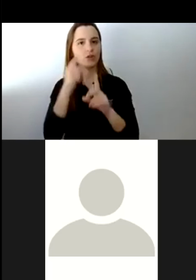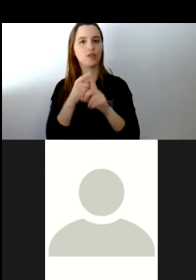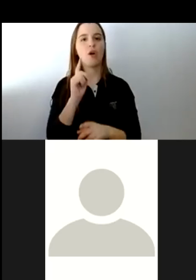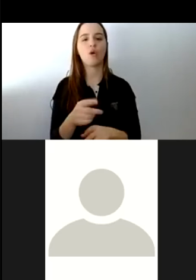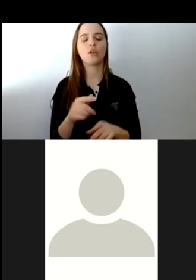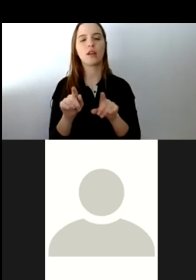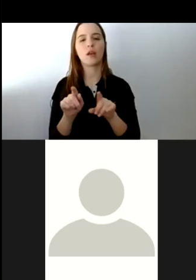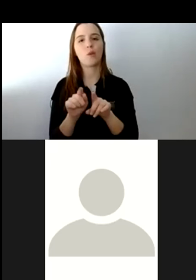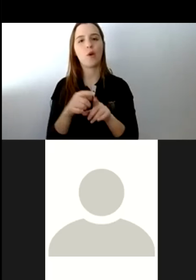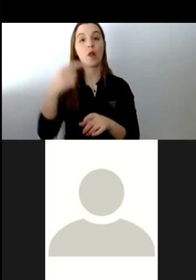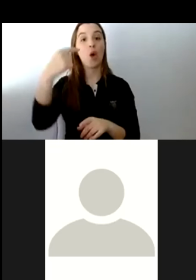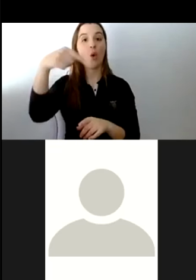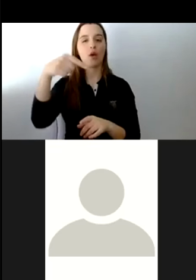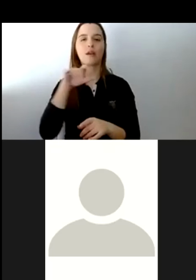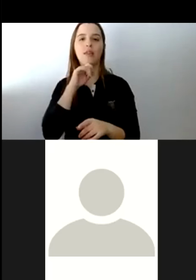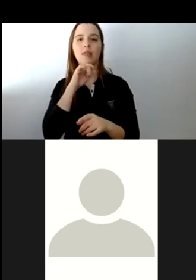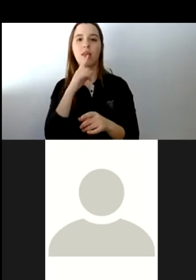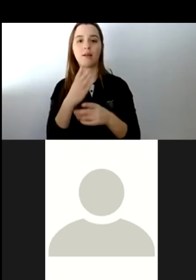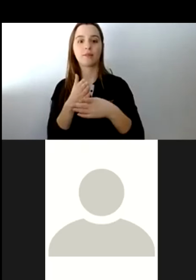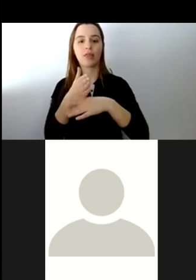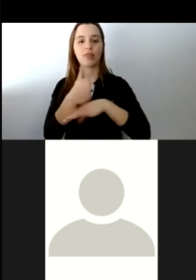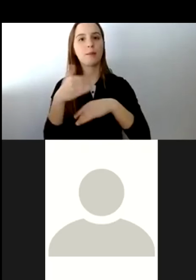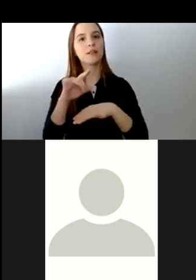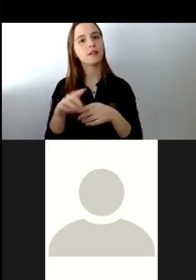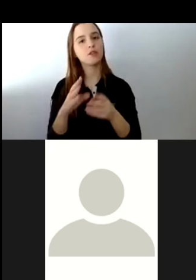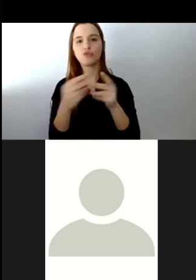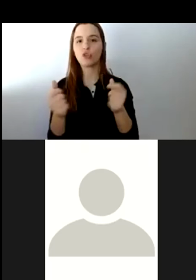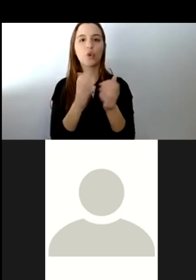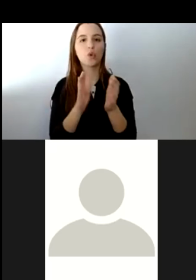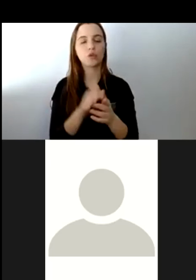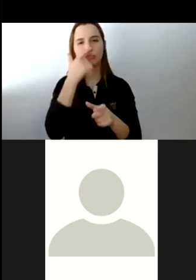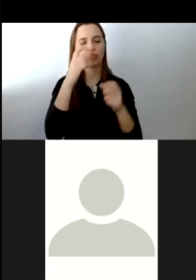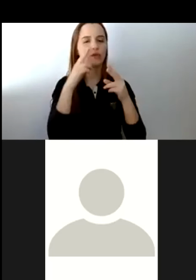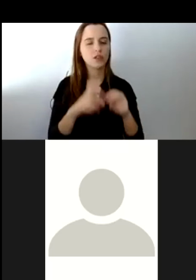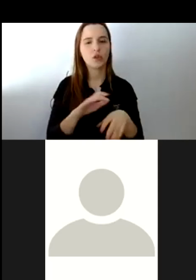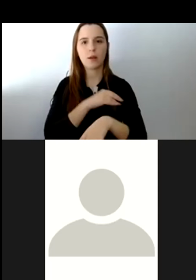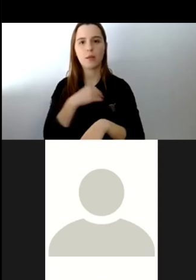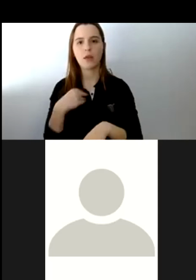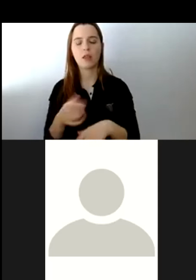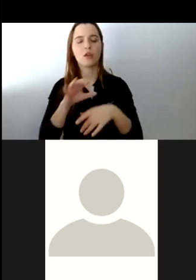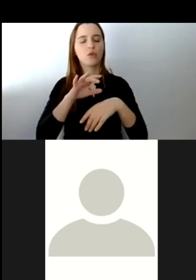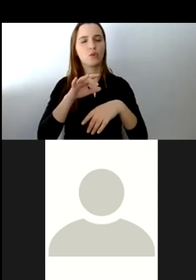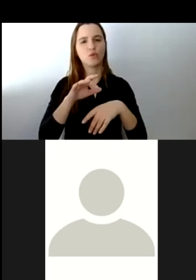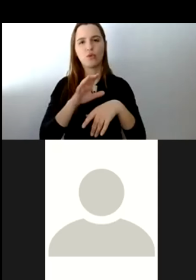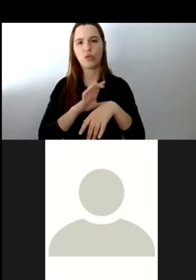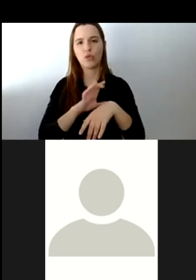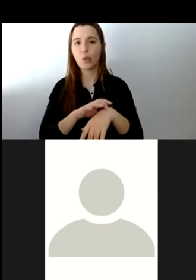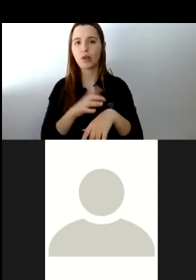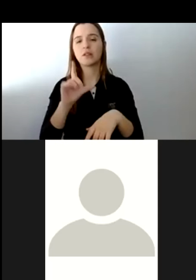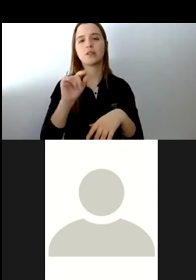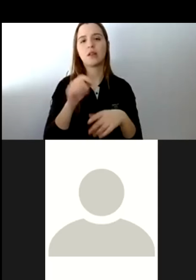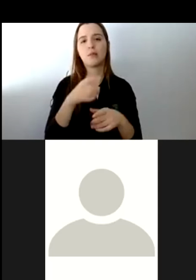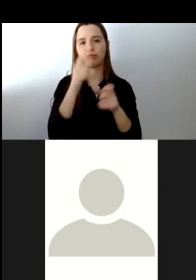de acesso com soluções para todos, investigadores, médicos, doentes, decisores políticos e entidades financiadoras, bem como